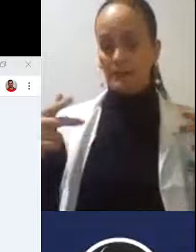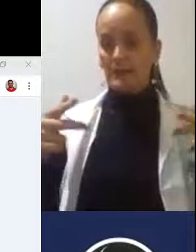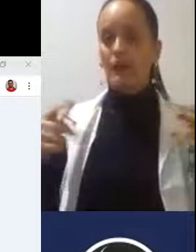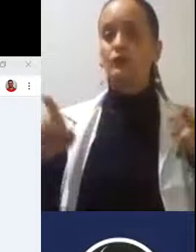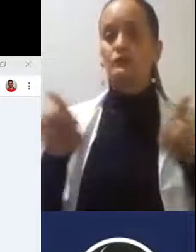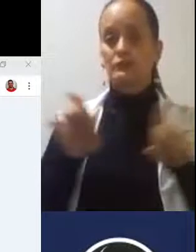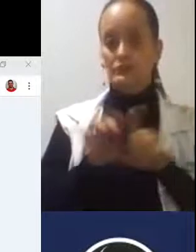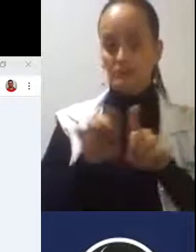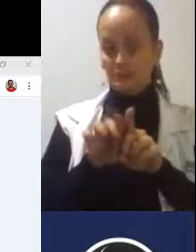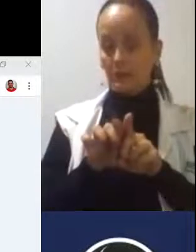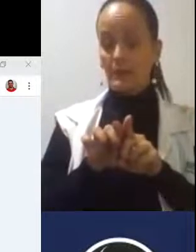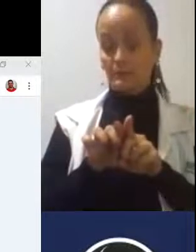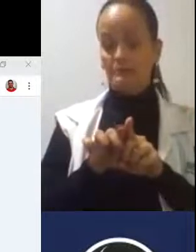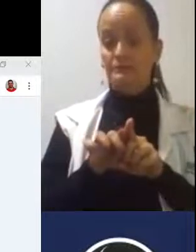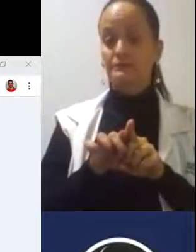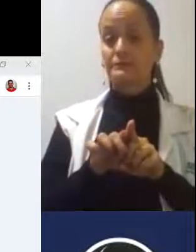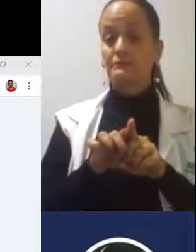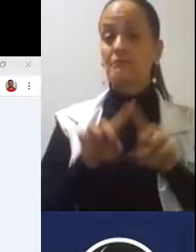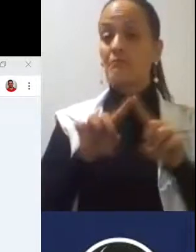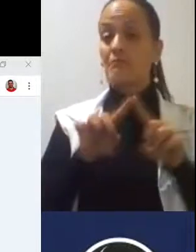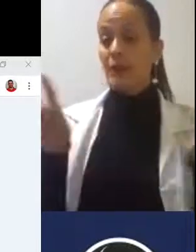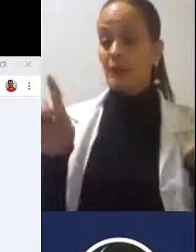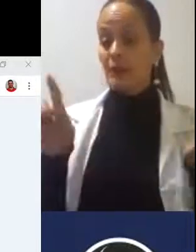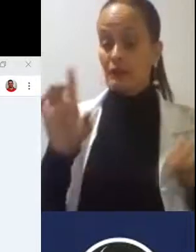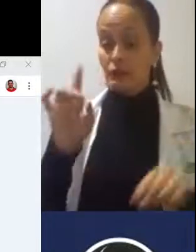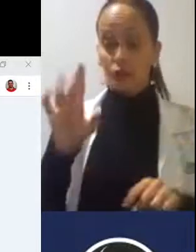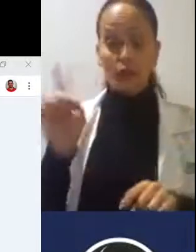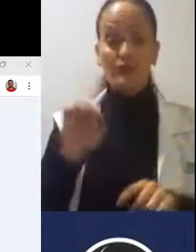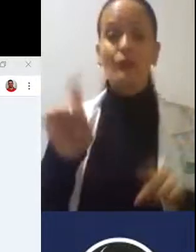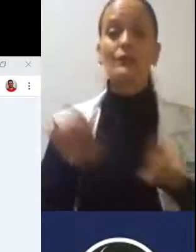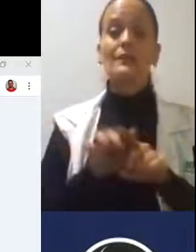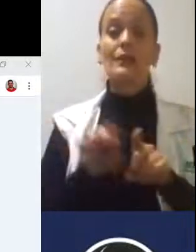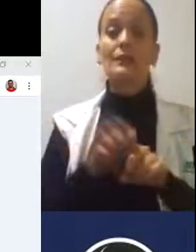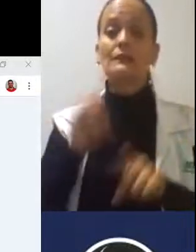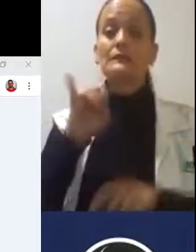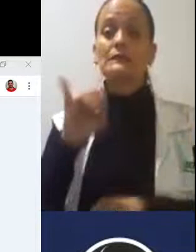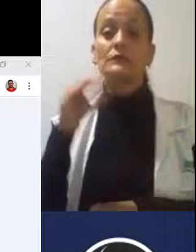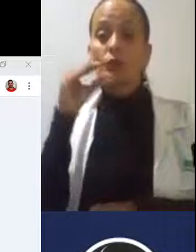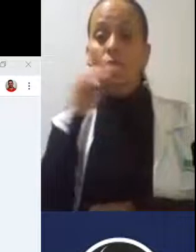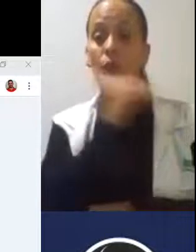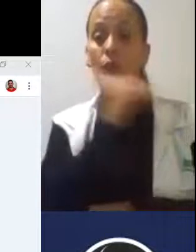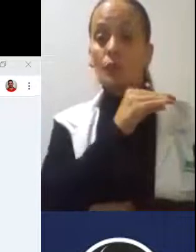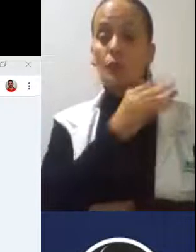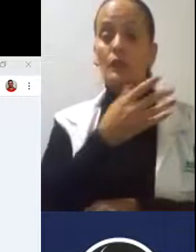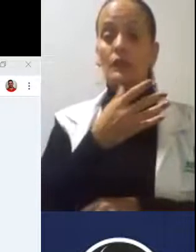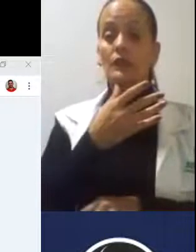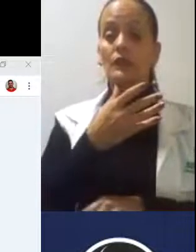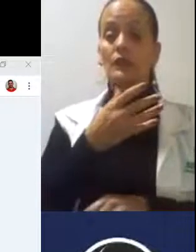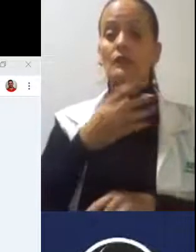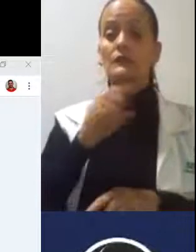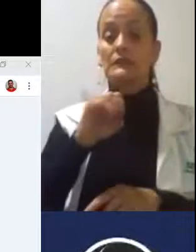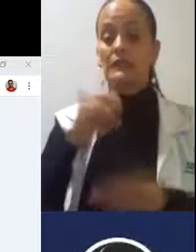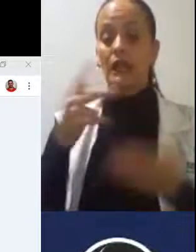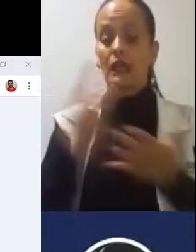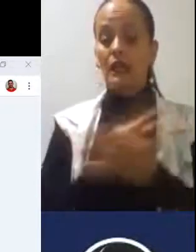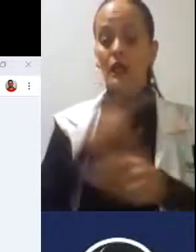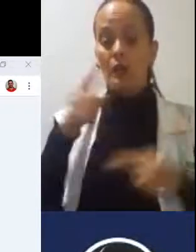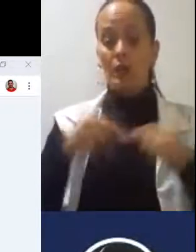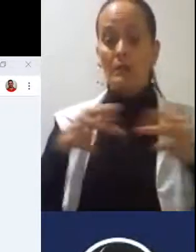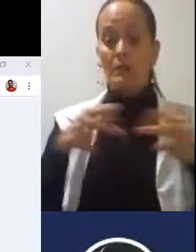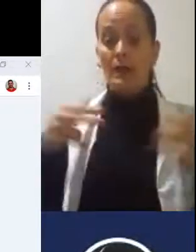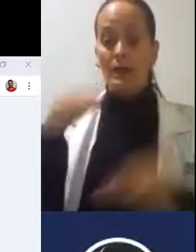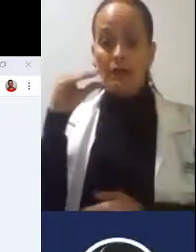condutor, certo? Além disso, a temperatura também influencia, porque dependendo da época do ano, o material ele pode sofrer